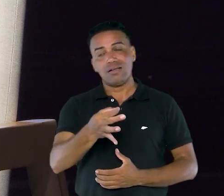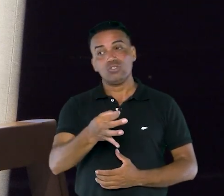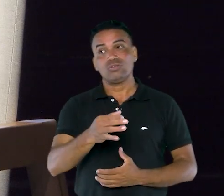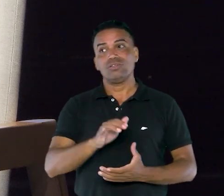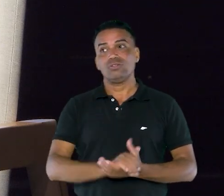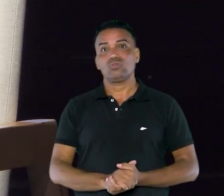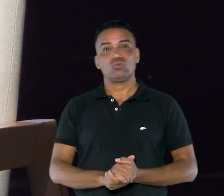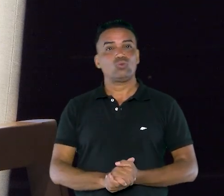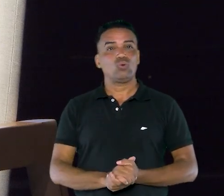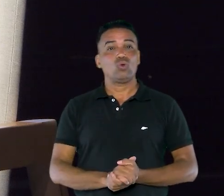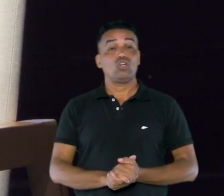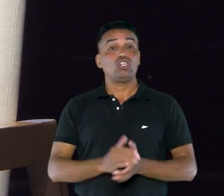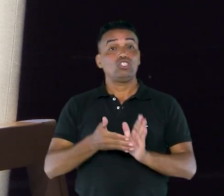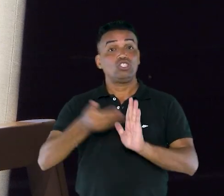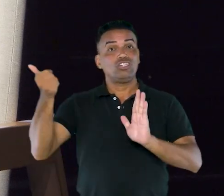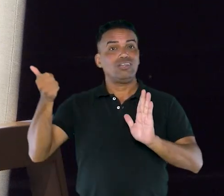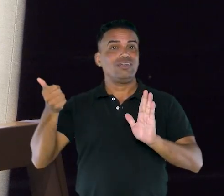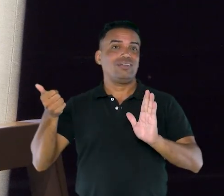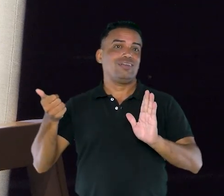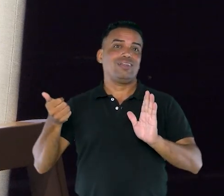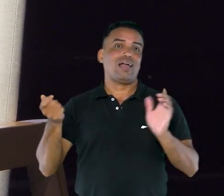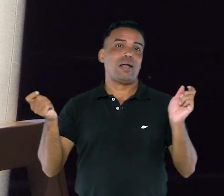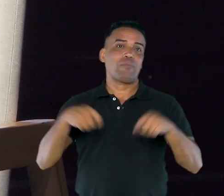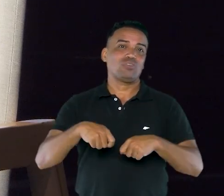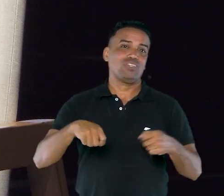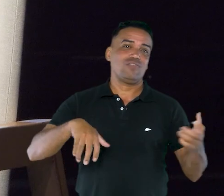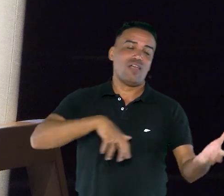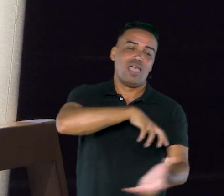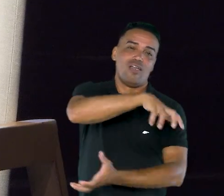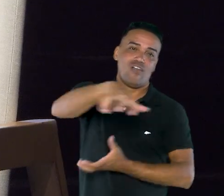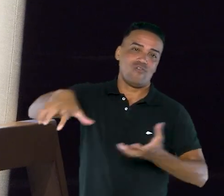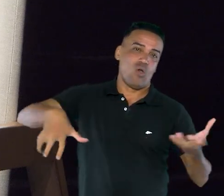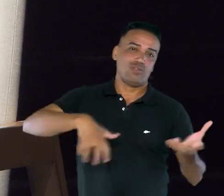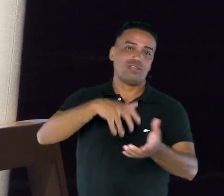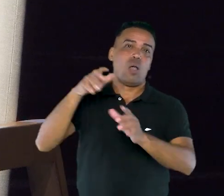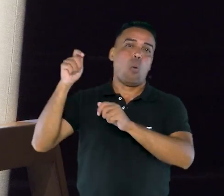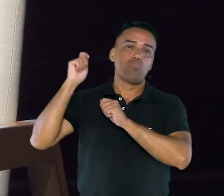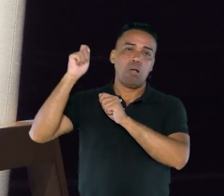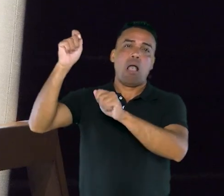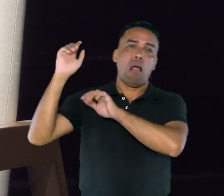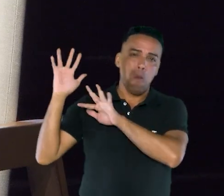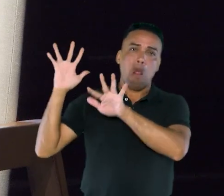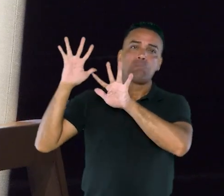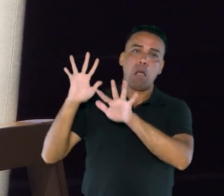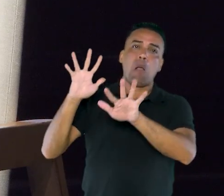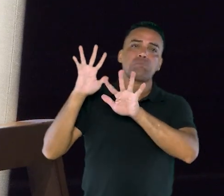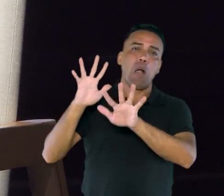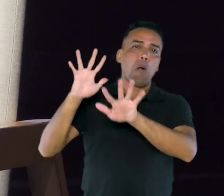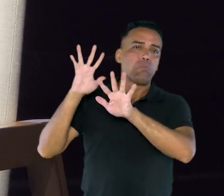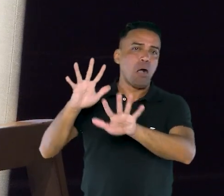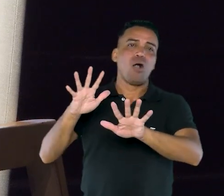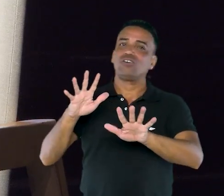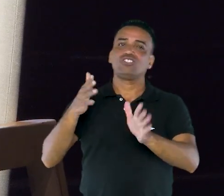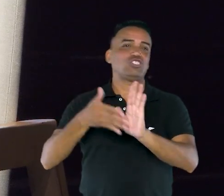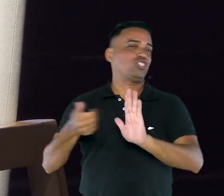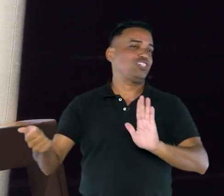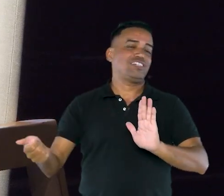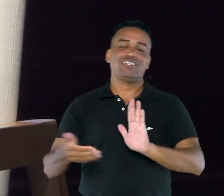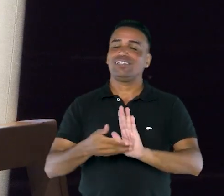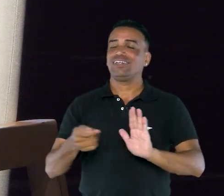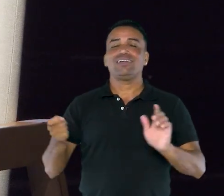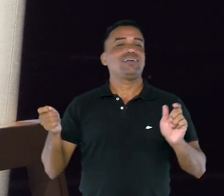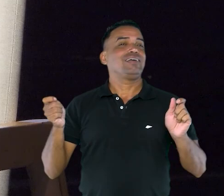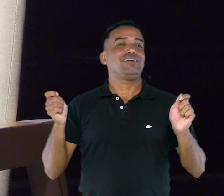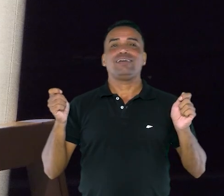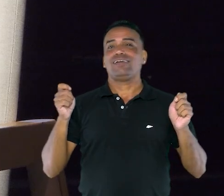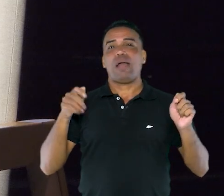isso afasta a possibilidade de uma revolta, de uma revolução, de um movimento